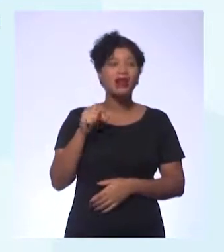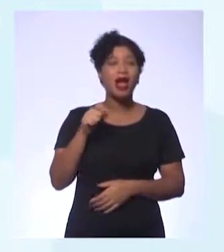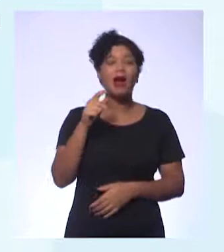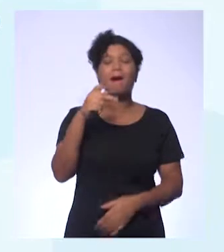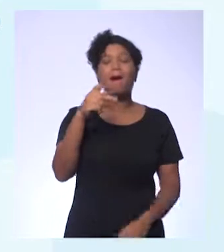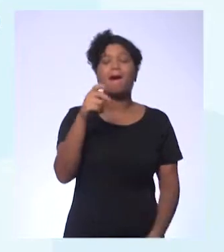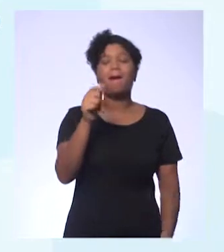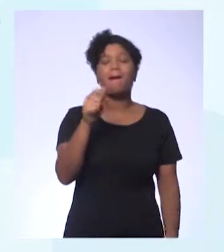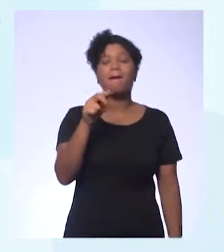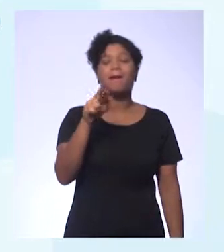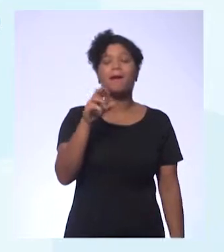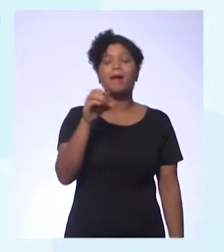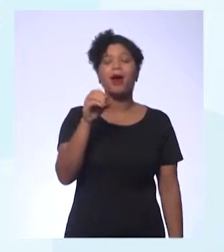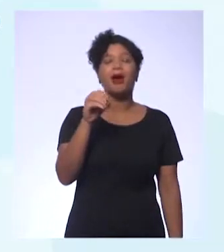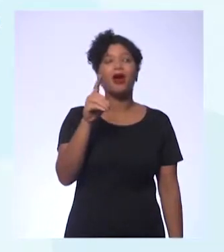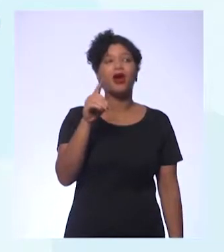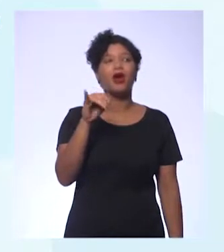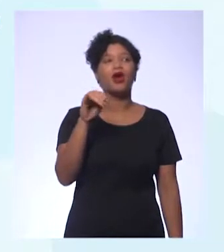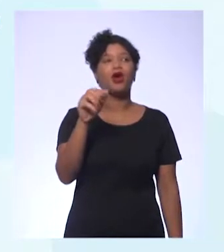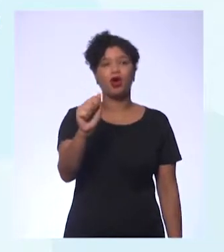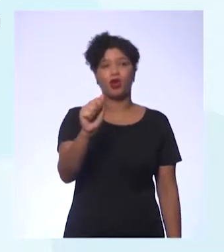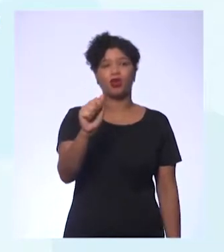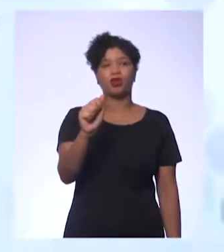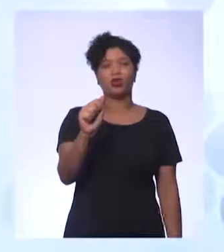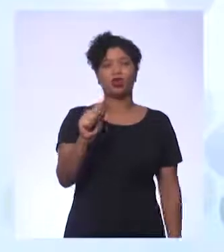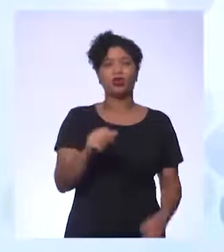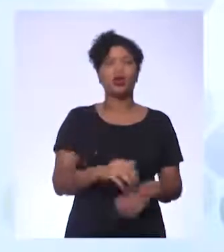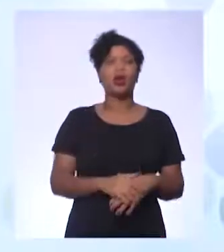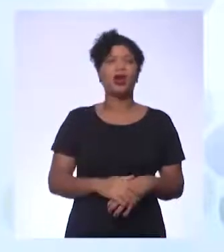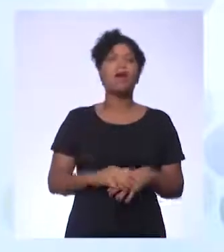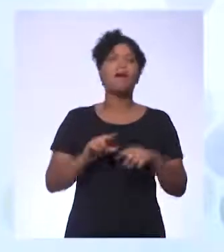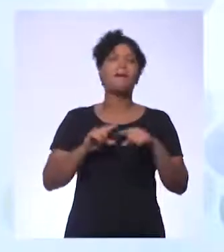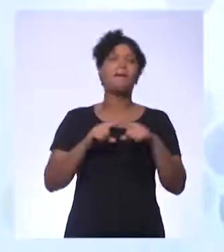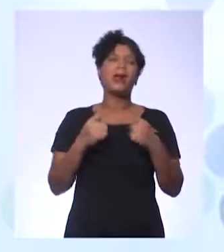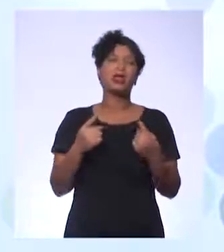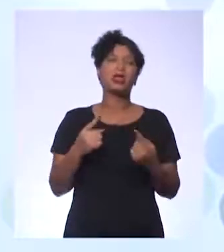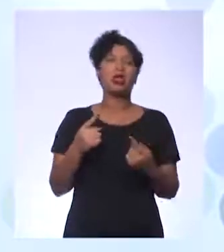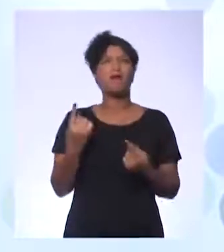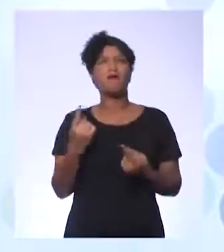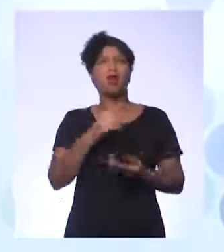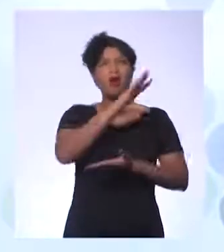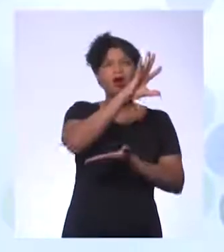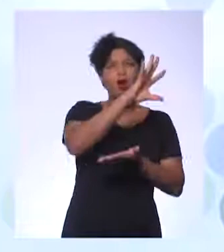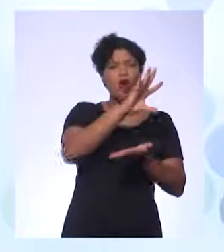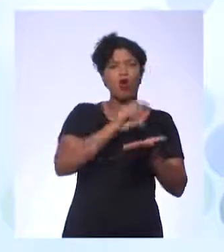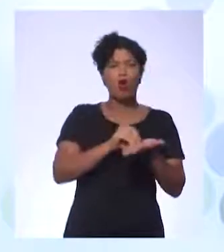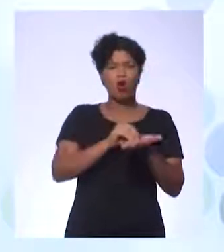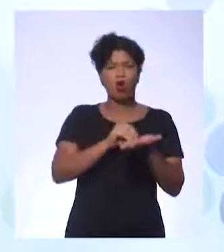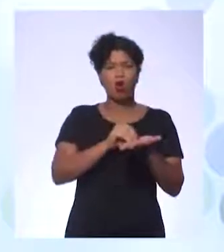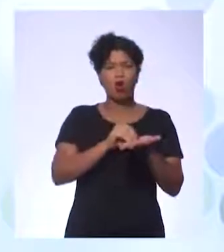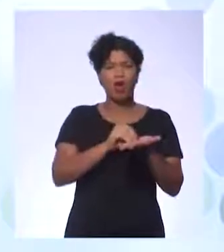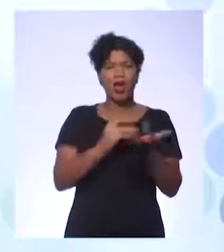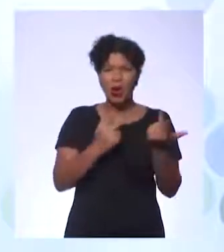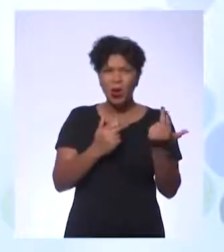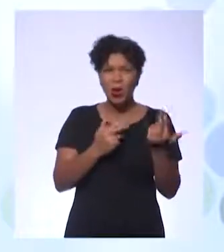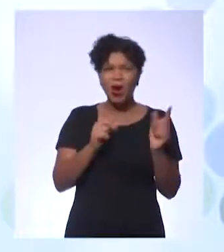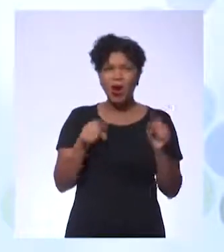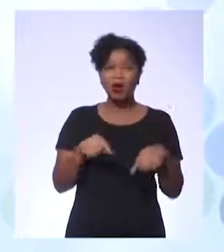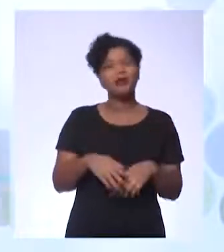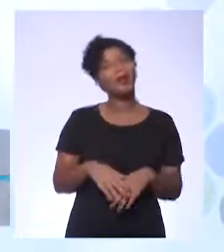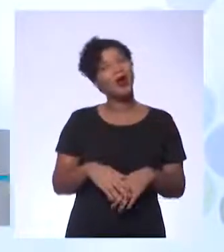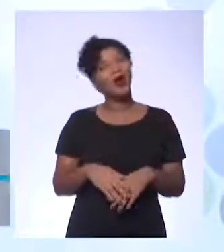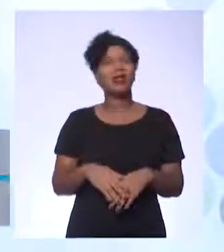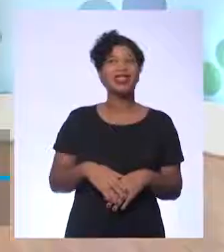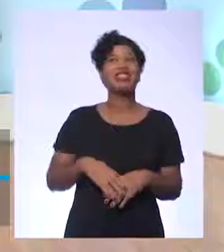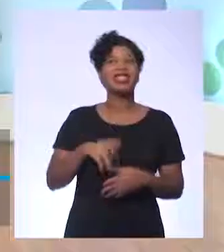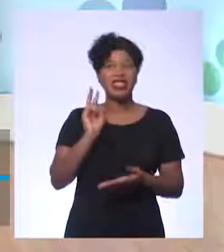mudanças. Mesmo quando eu falo para vocês assim, é feito de modo idêntico à obra, na verdade, nunca sai idêntico à obra, né, professor Mauro?